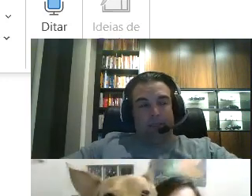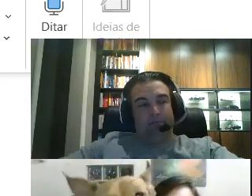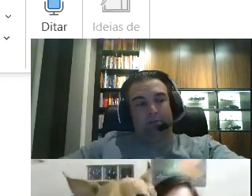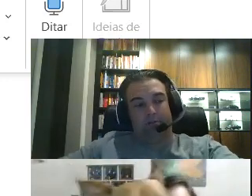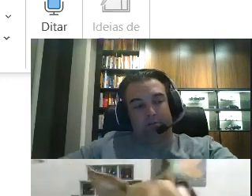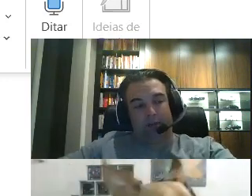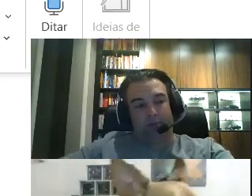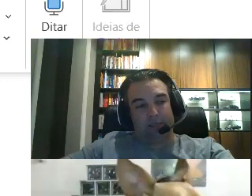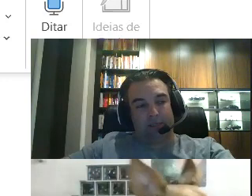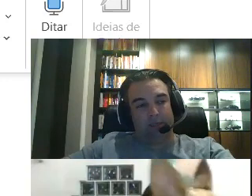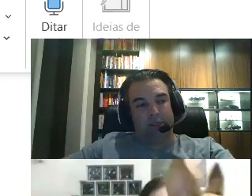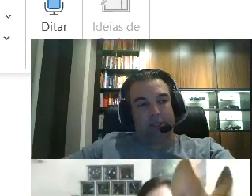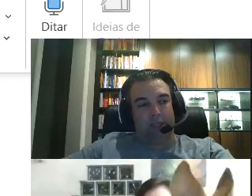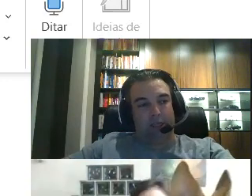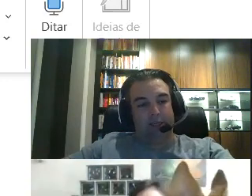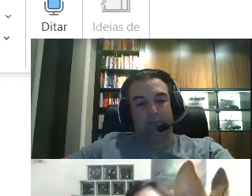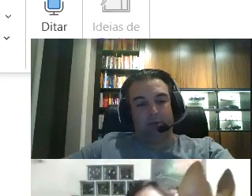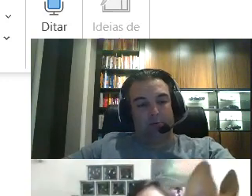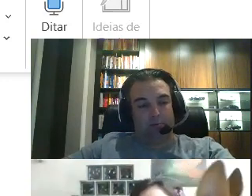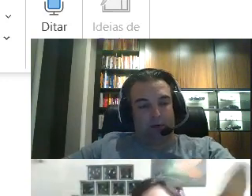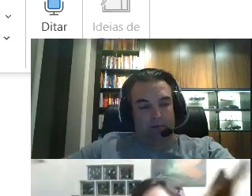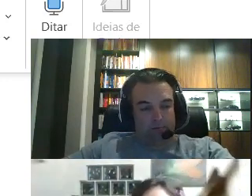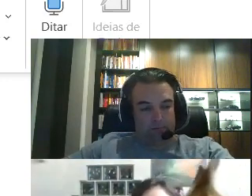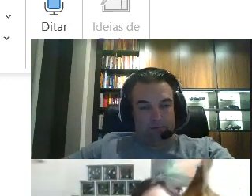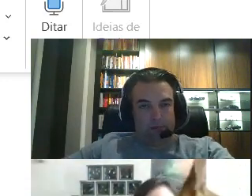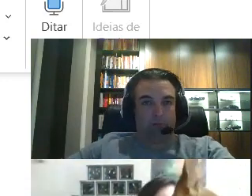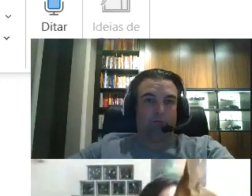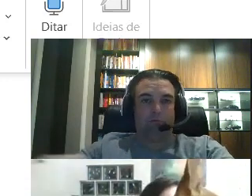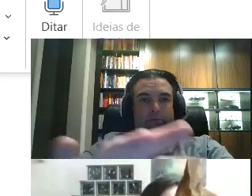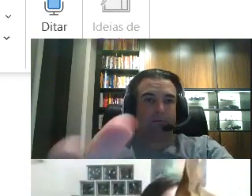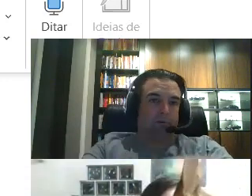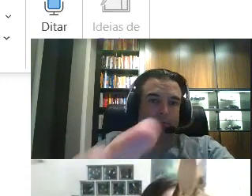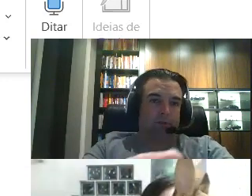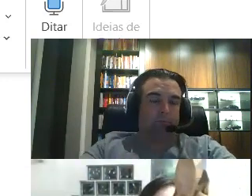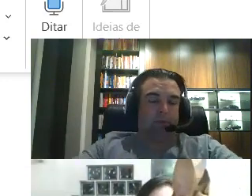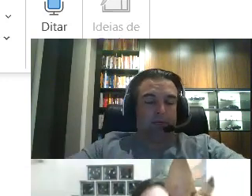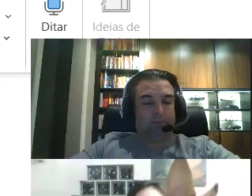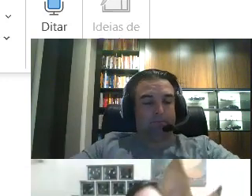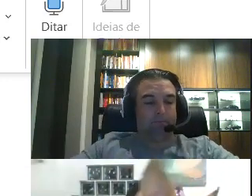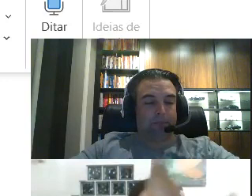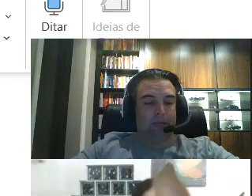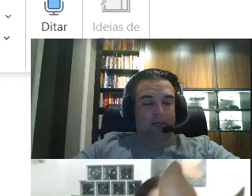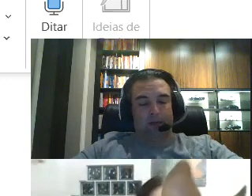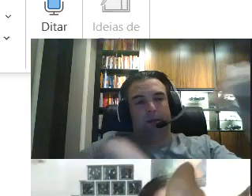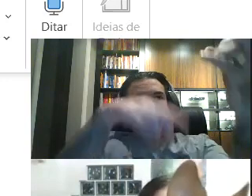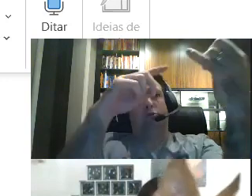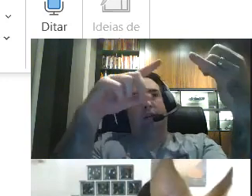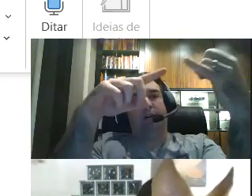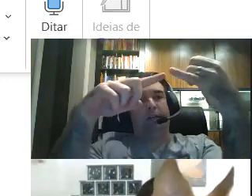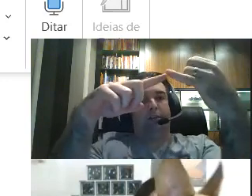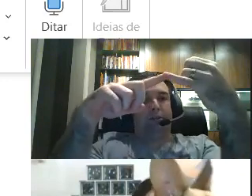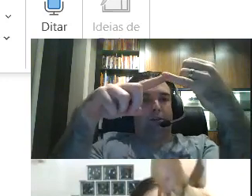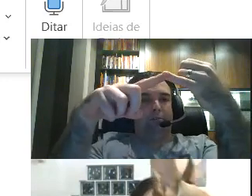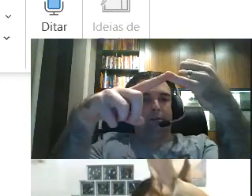Vocês já devem ter ouvido falar bastante de aquecimento global. Tem tudo a ver com a nossa disciplina. Eu